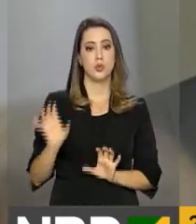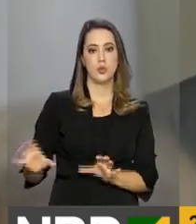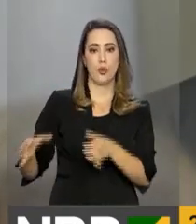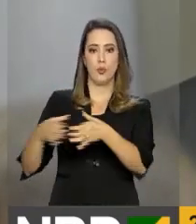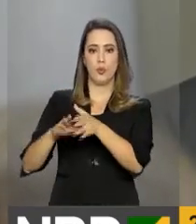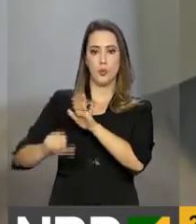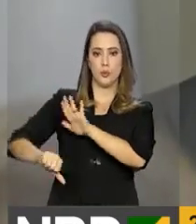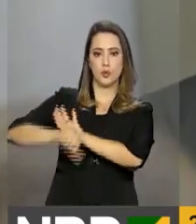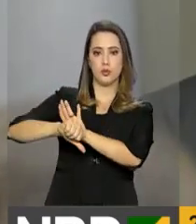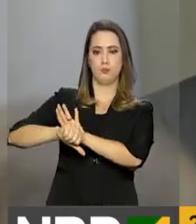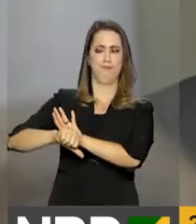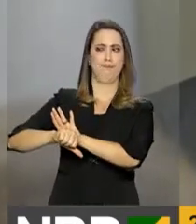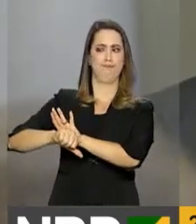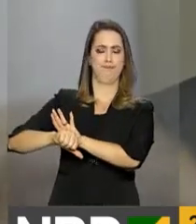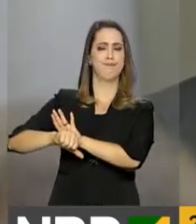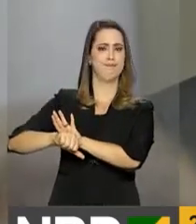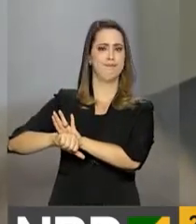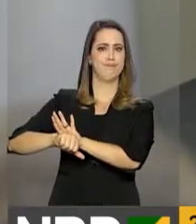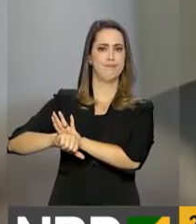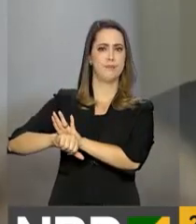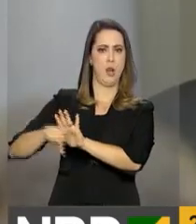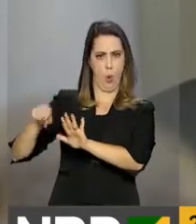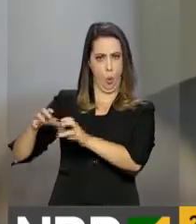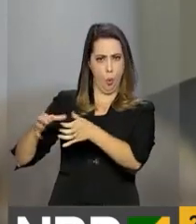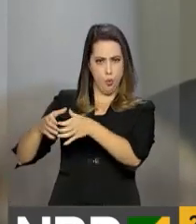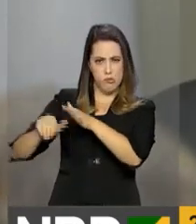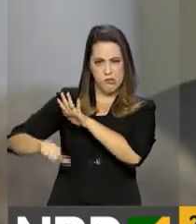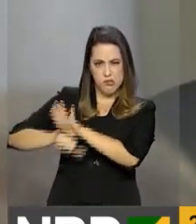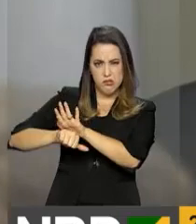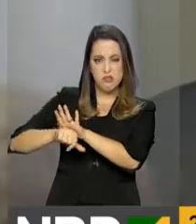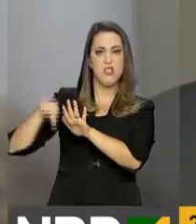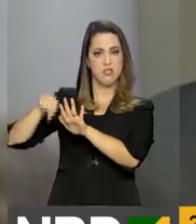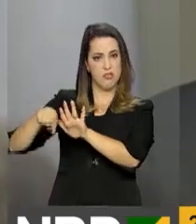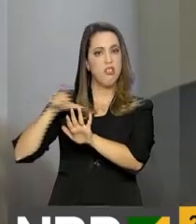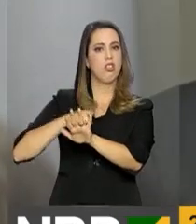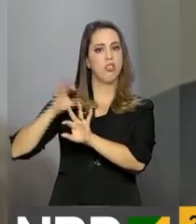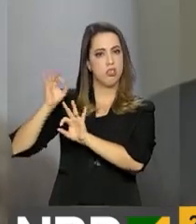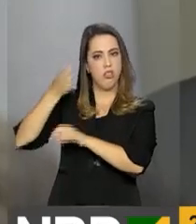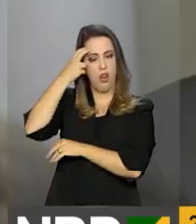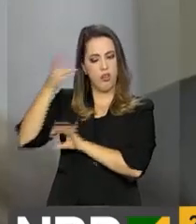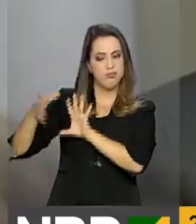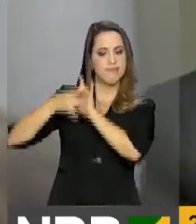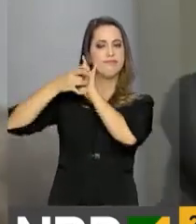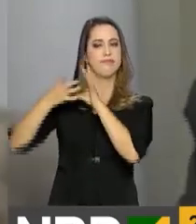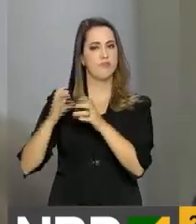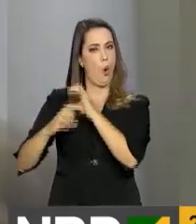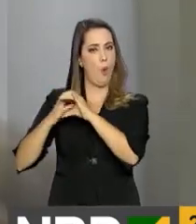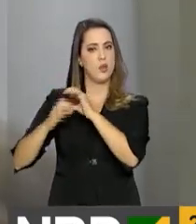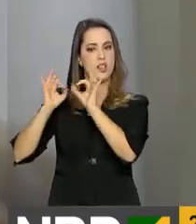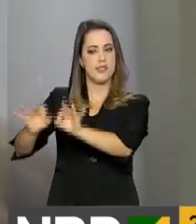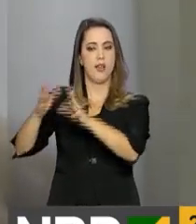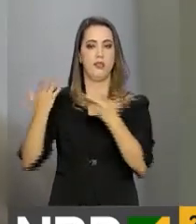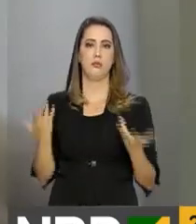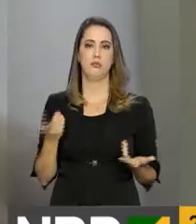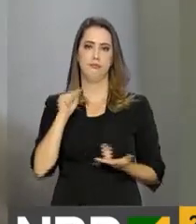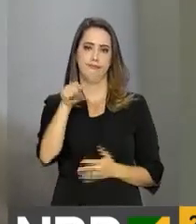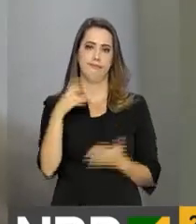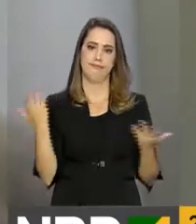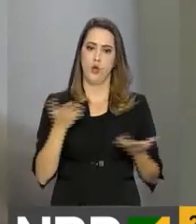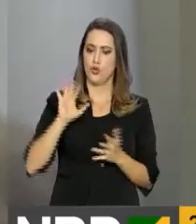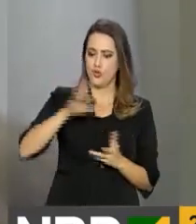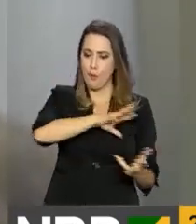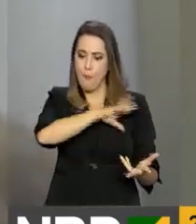organizações criminosas, porque elas ultrapassaram os limites territoriais do estado e hoje as sete se